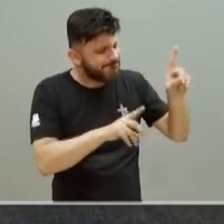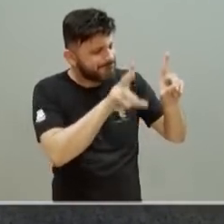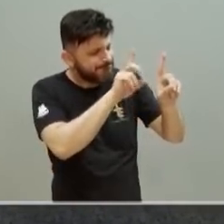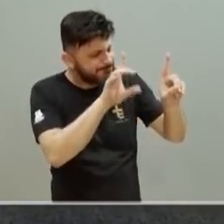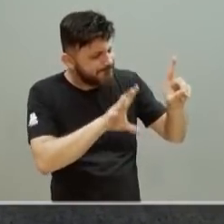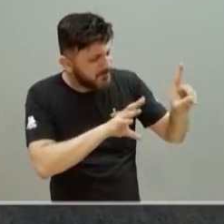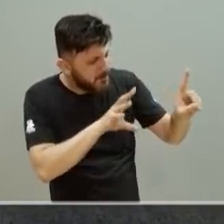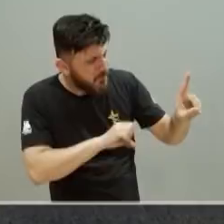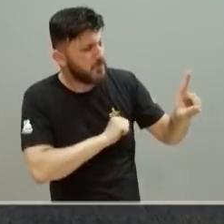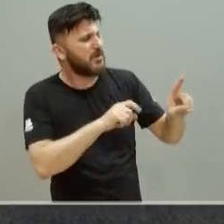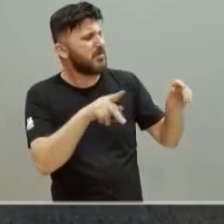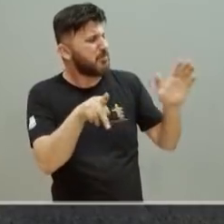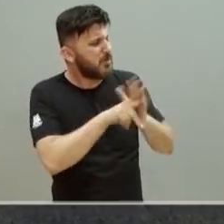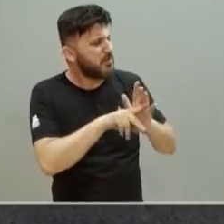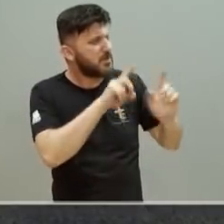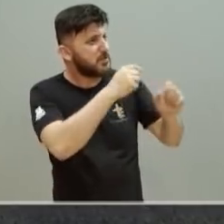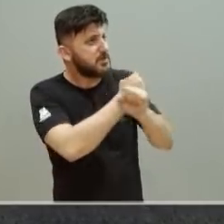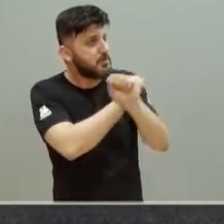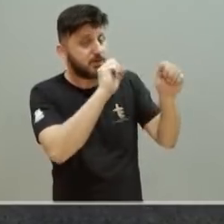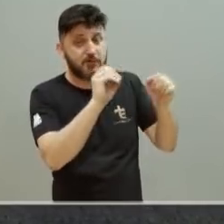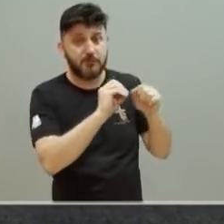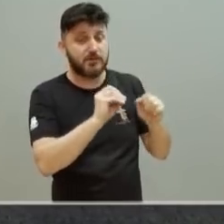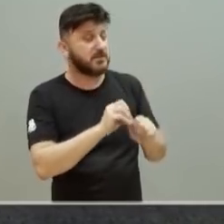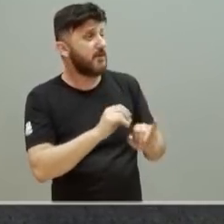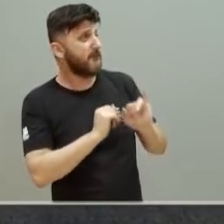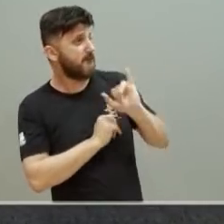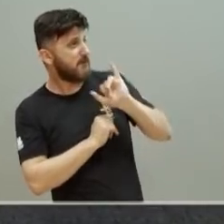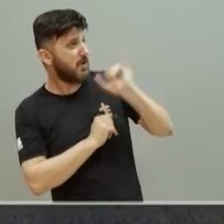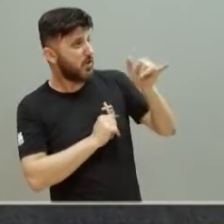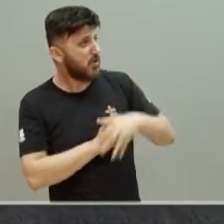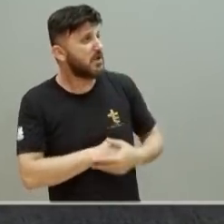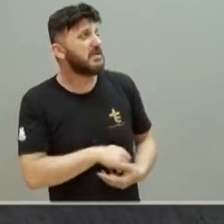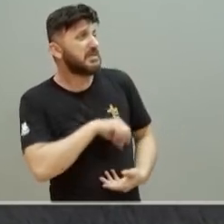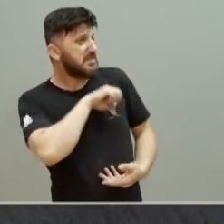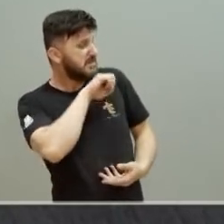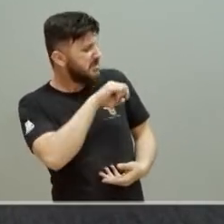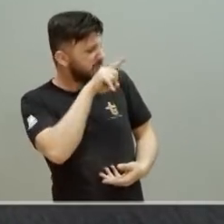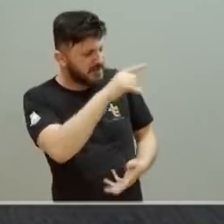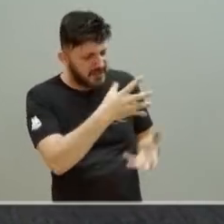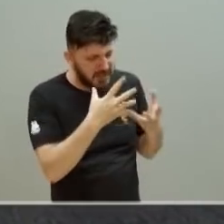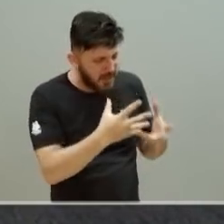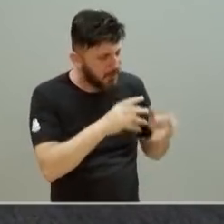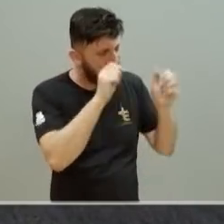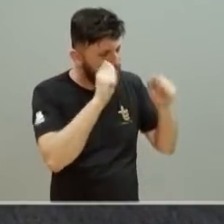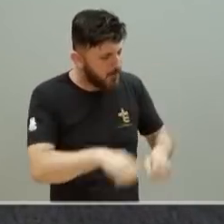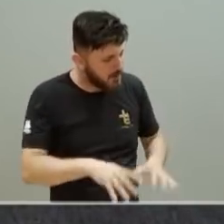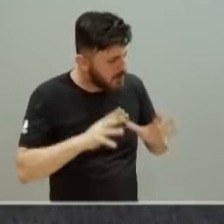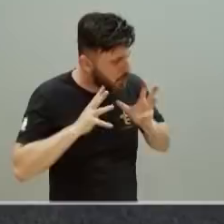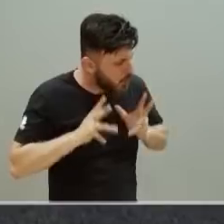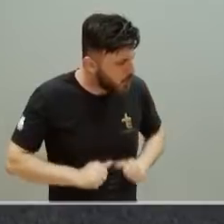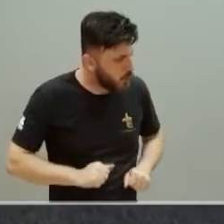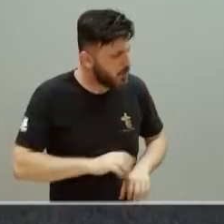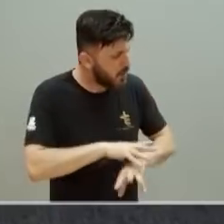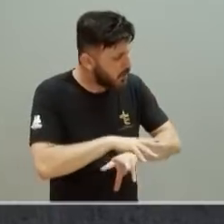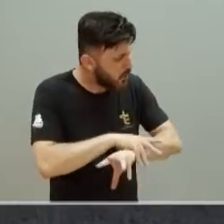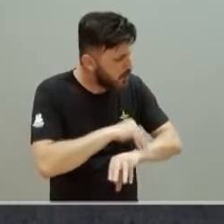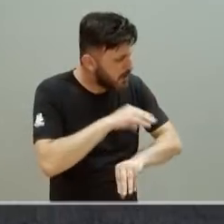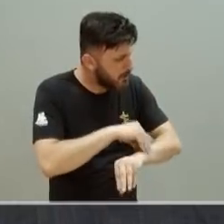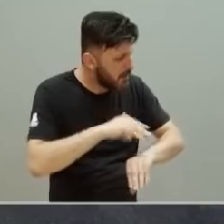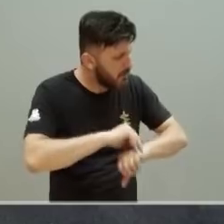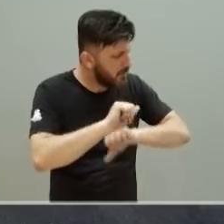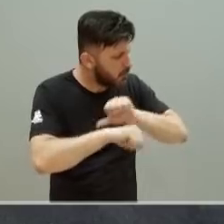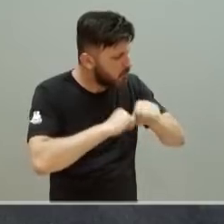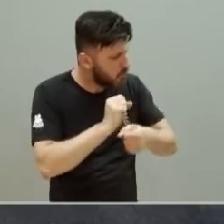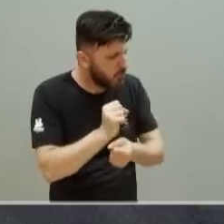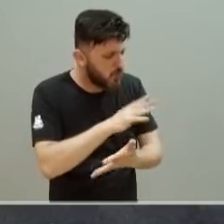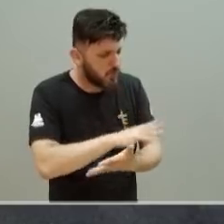de impossível, disse para ele: se quiser, o Senhor pode realizar o impossível. Sabe por